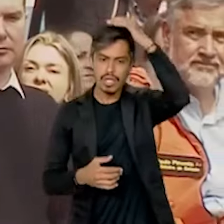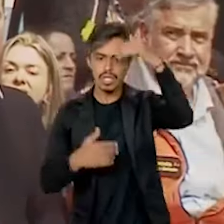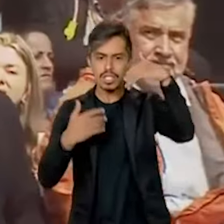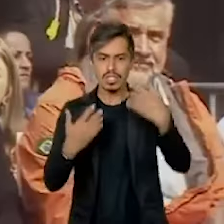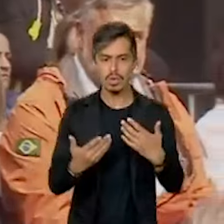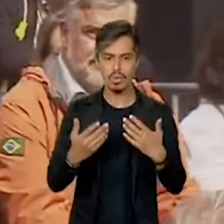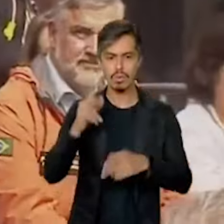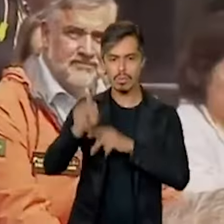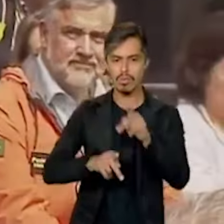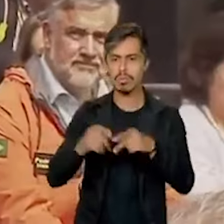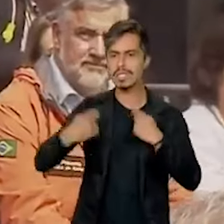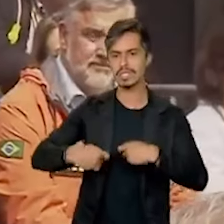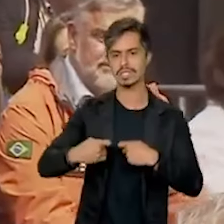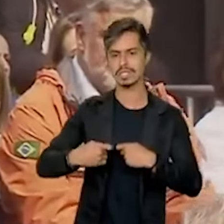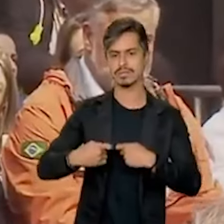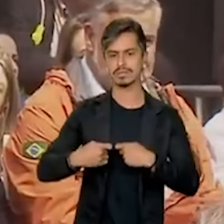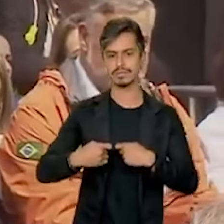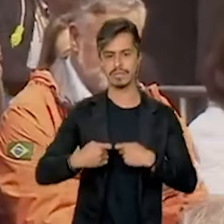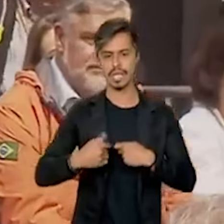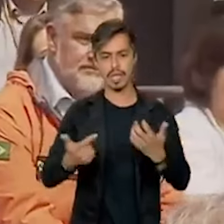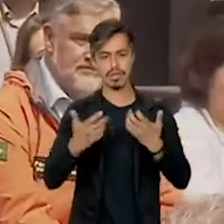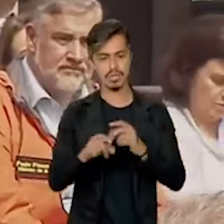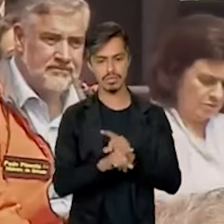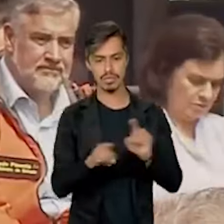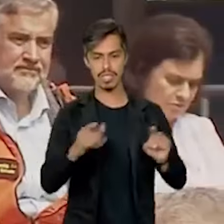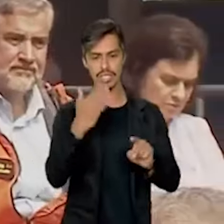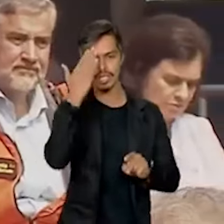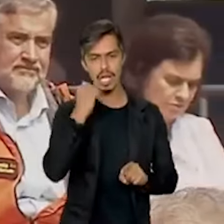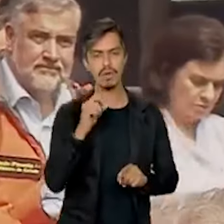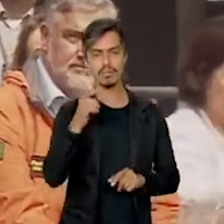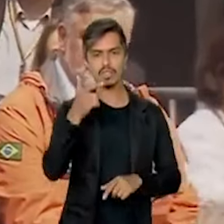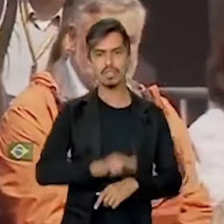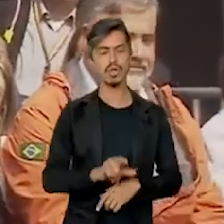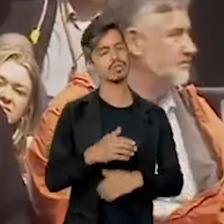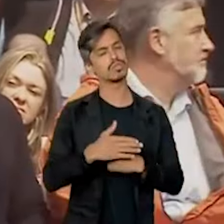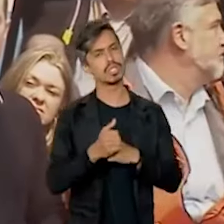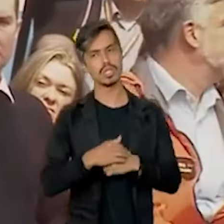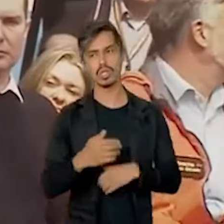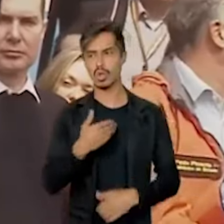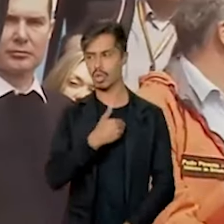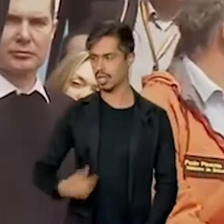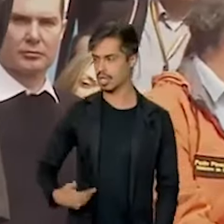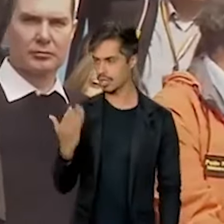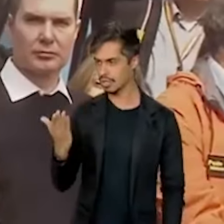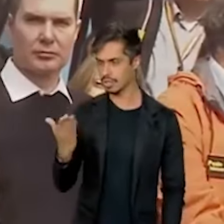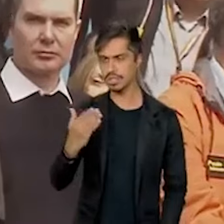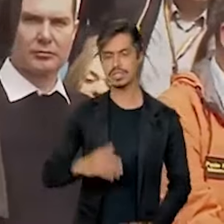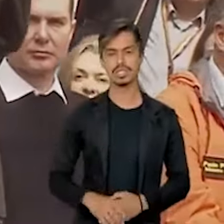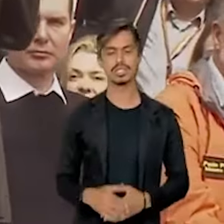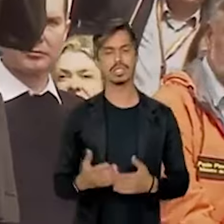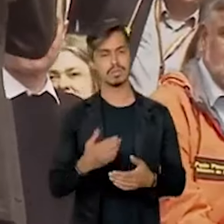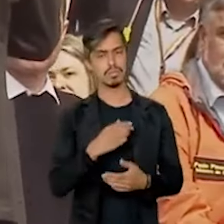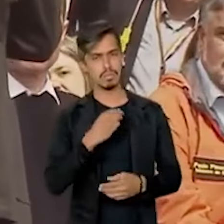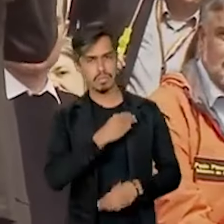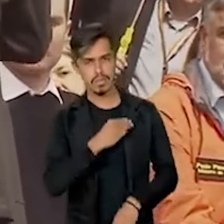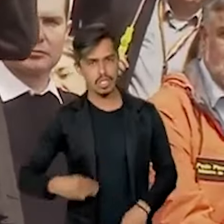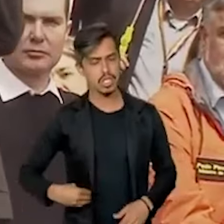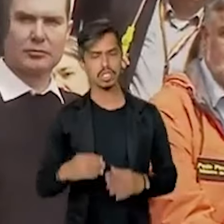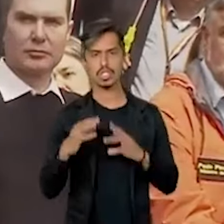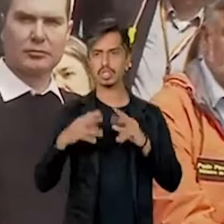o povo precisa. Então, quero que vocês saibam mais uma vez, querido governador, quero que vocês saibam, ministros e